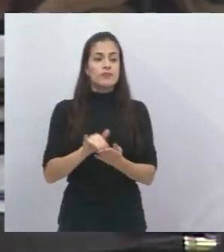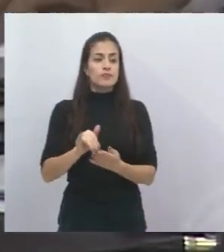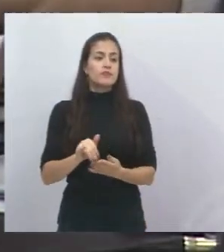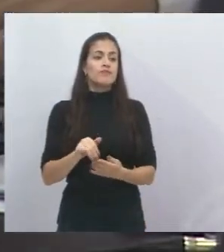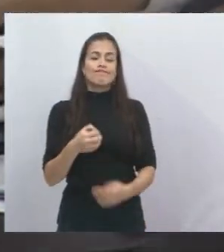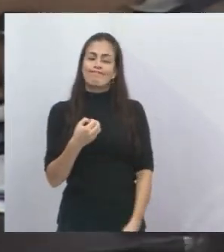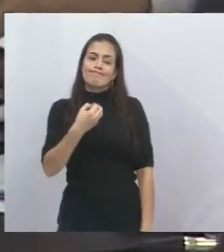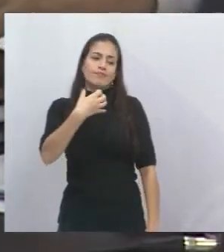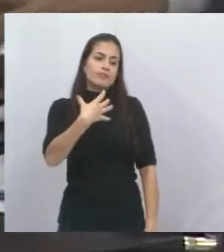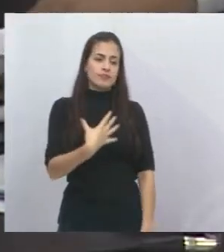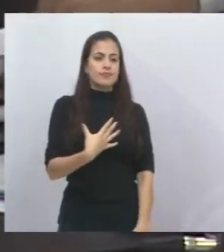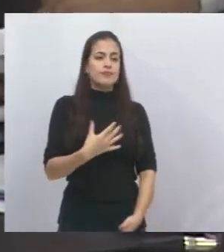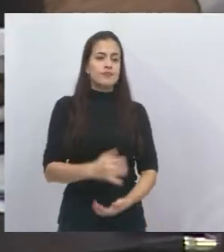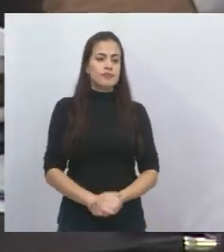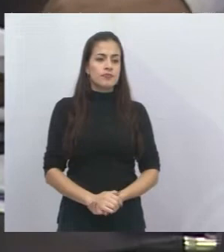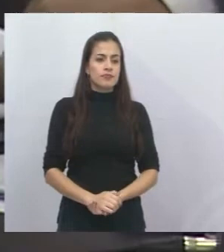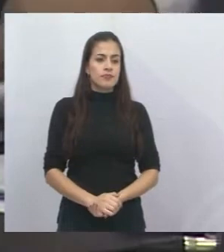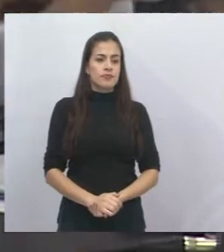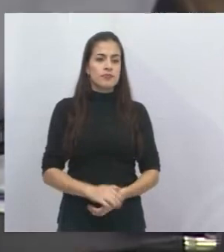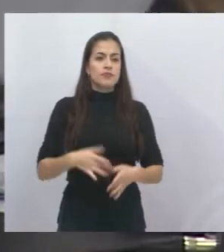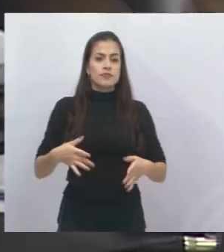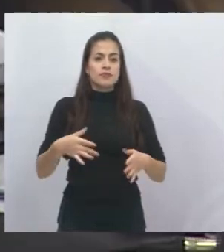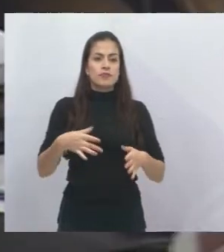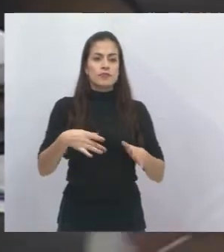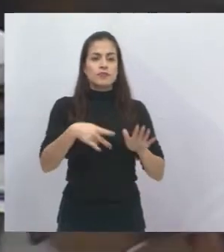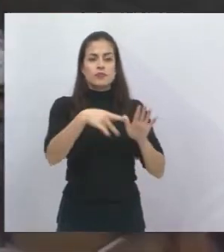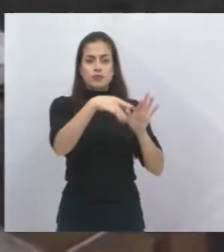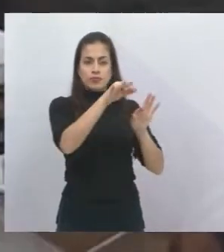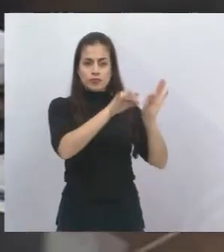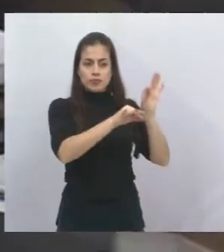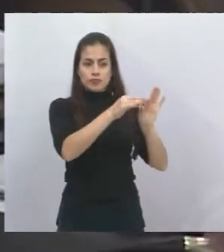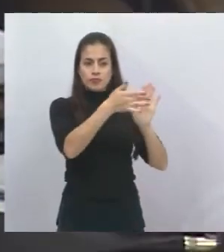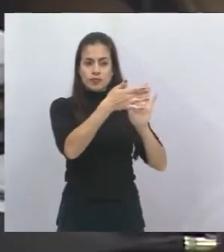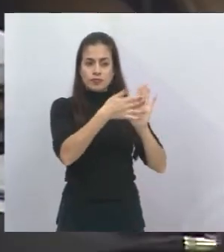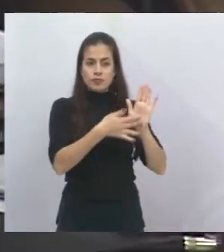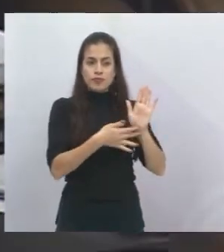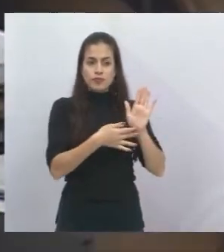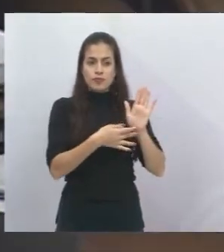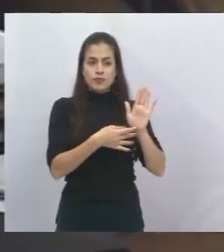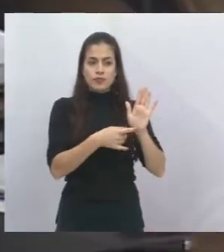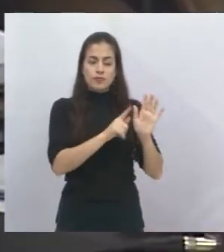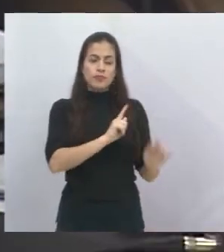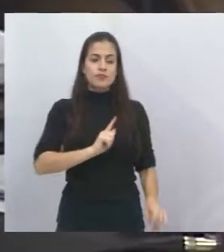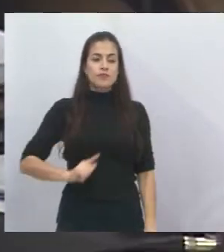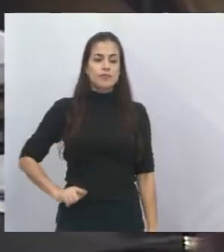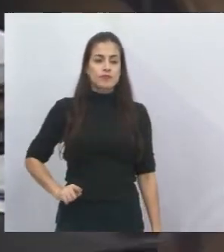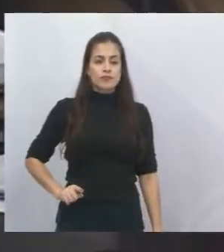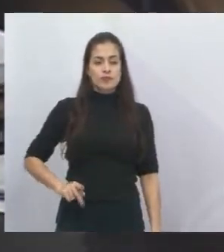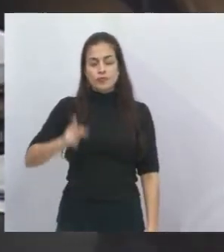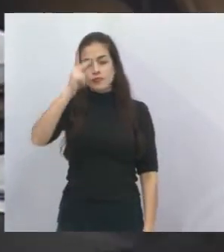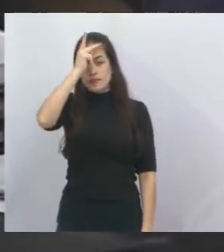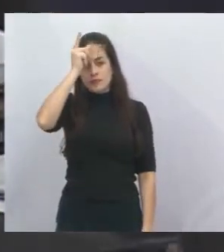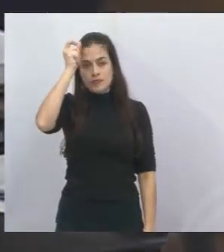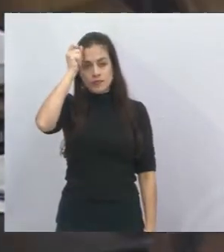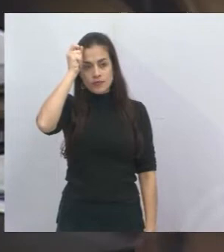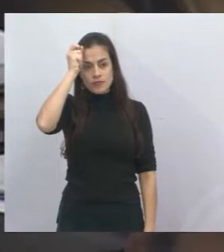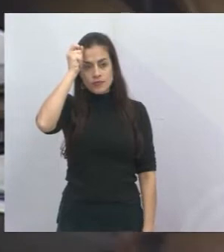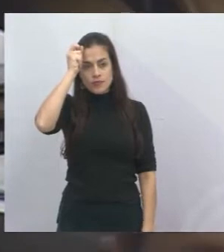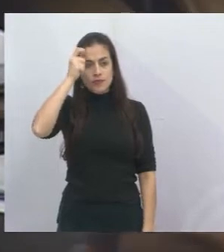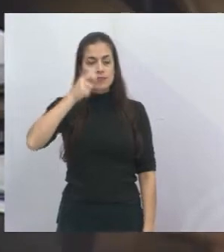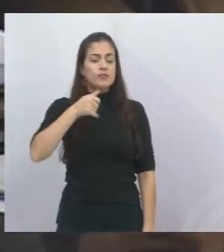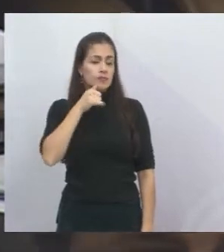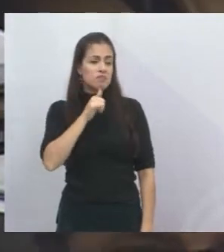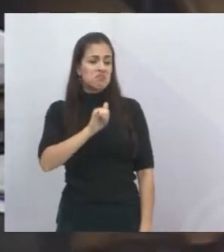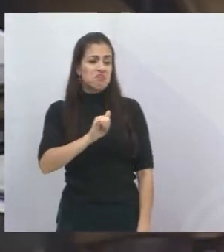idosos. Posso até pegar aqui o programa de governo do atual prefeito, que disse que ia ter um centro de atendimento ao